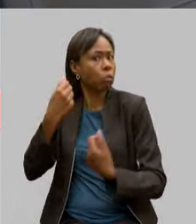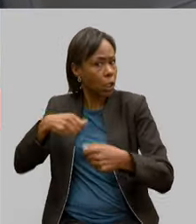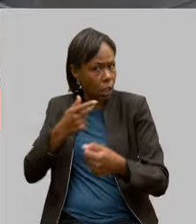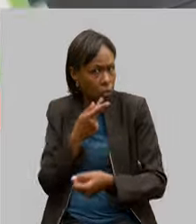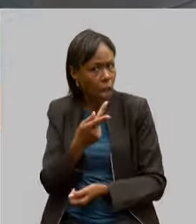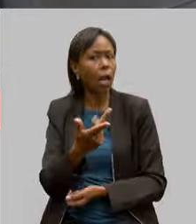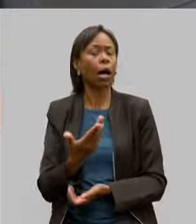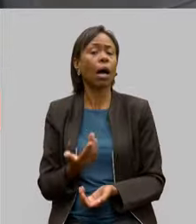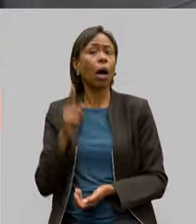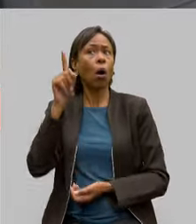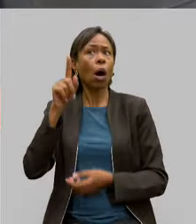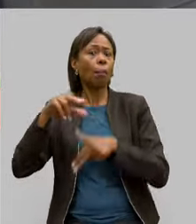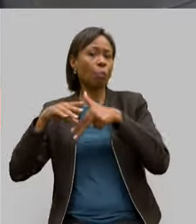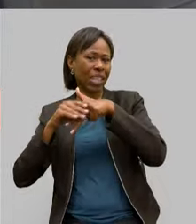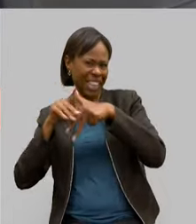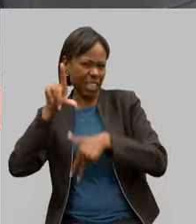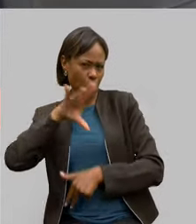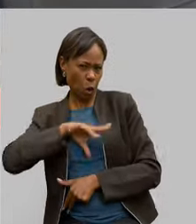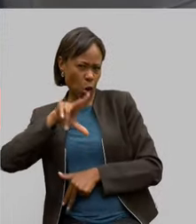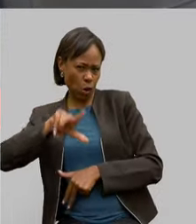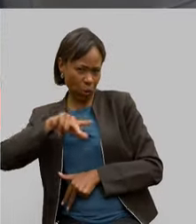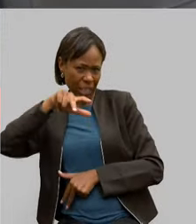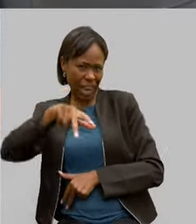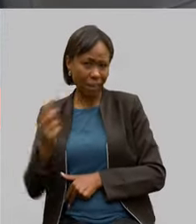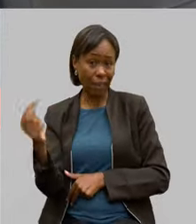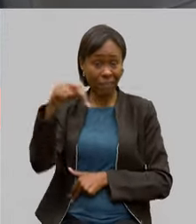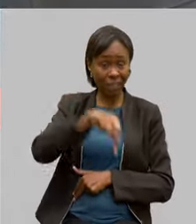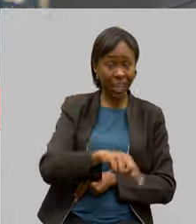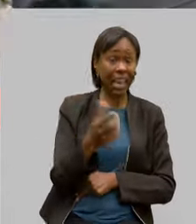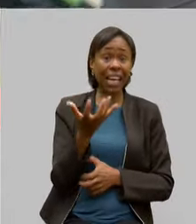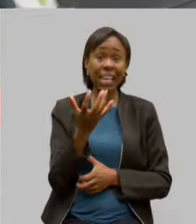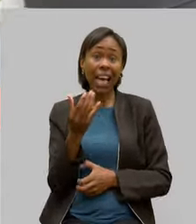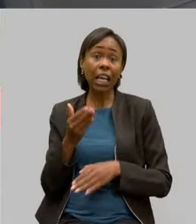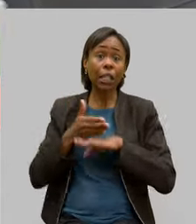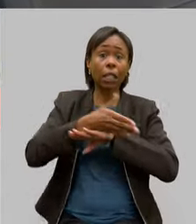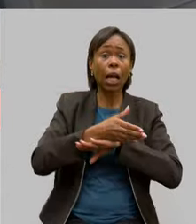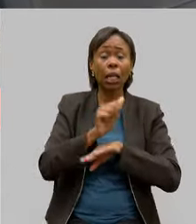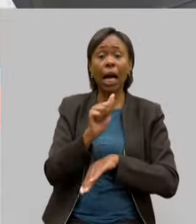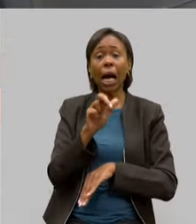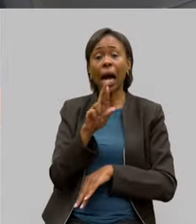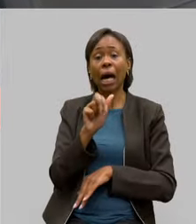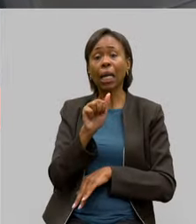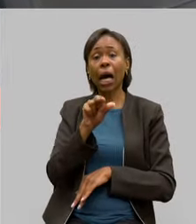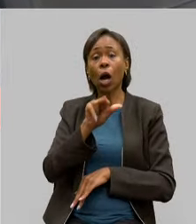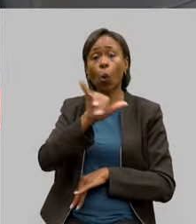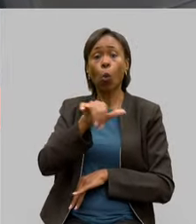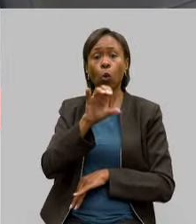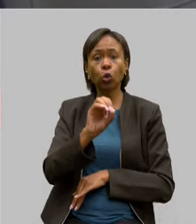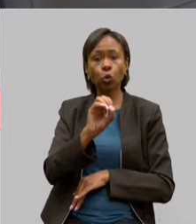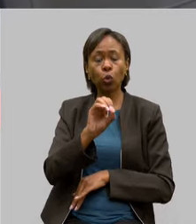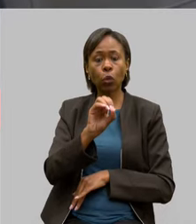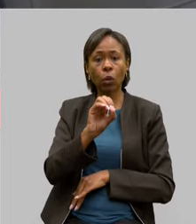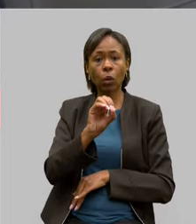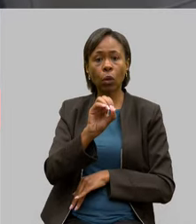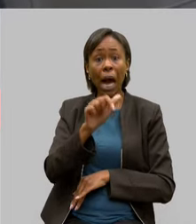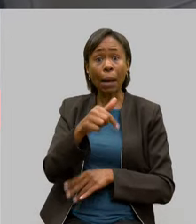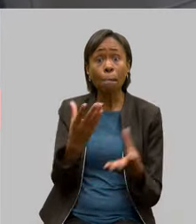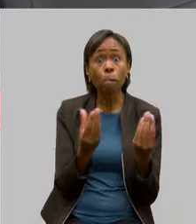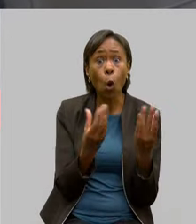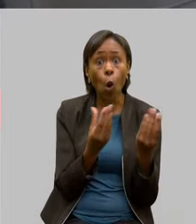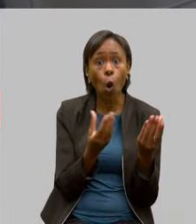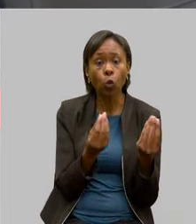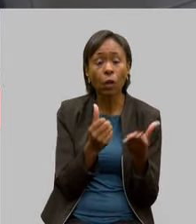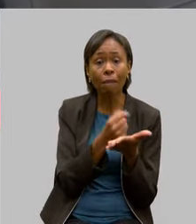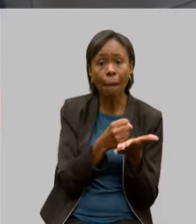tá vindo de Portugal que ela falou tô doida para entrar num Araújo gente olha PR olha pra rua tem bar e farmácia tá fácil de